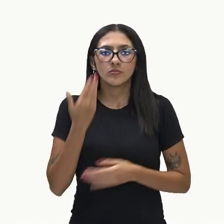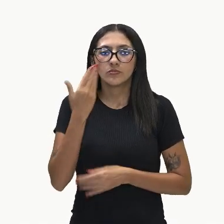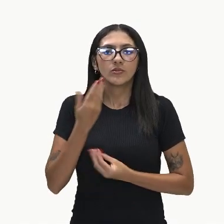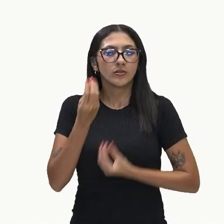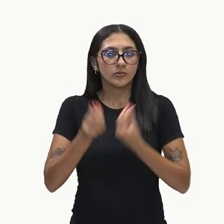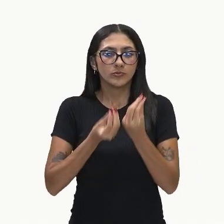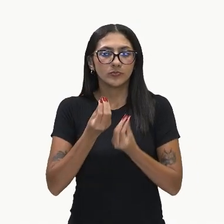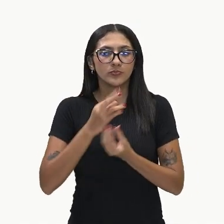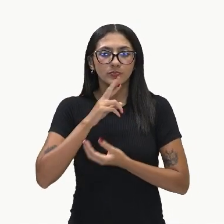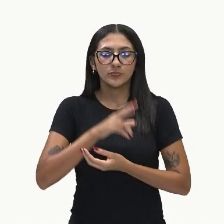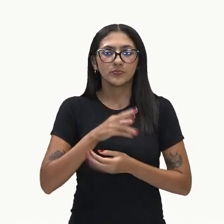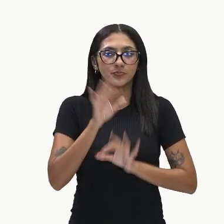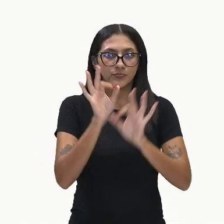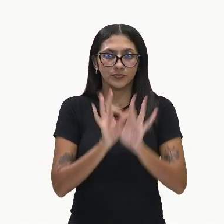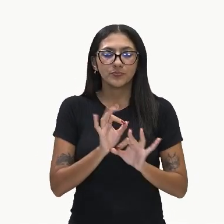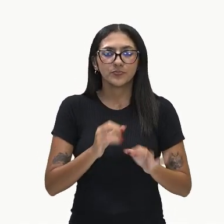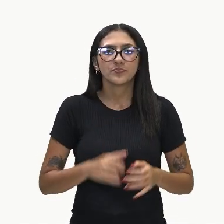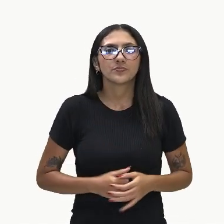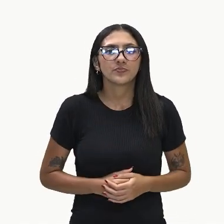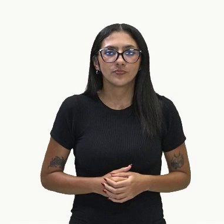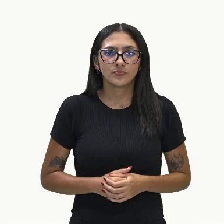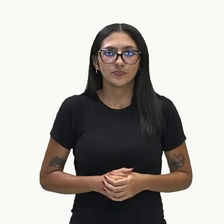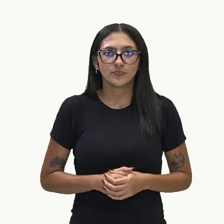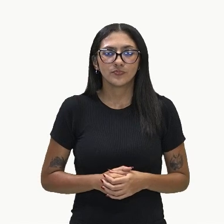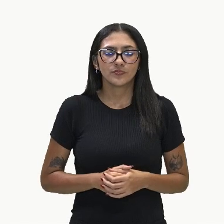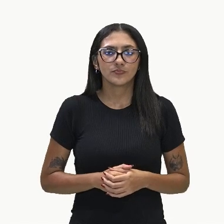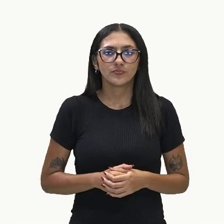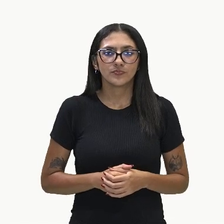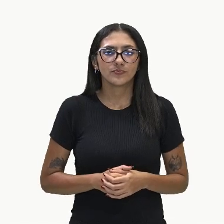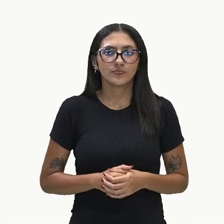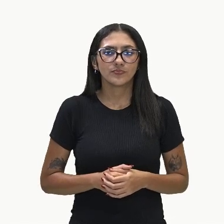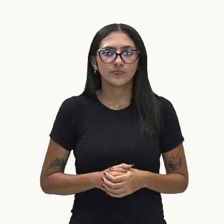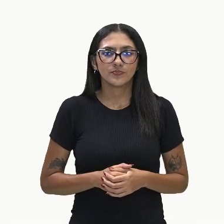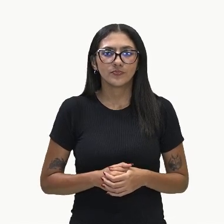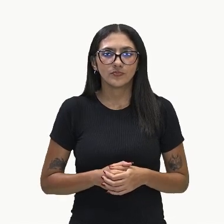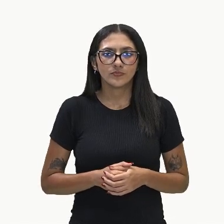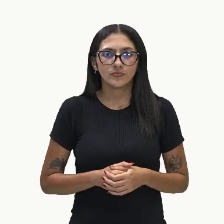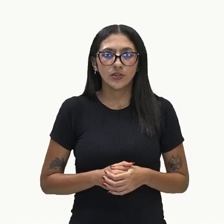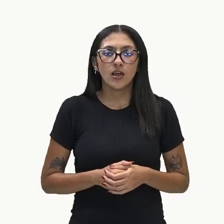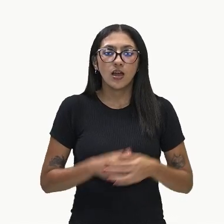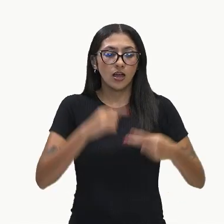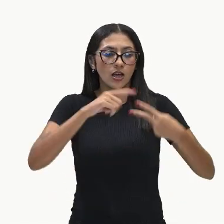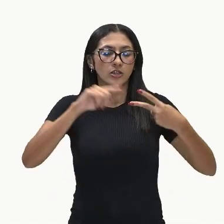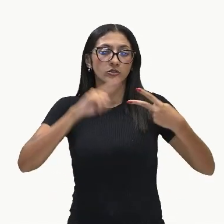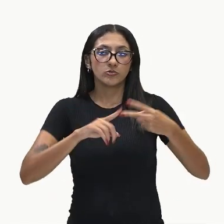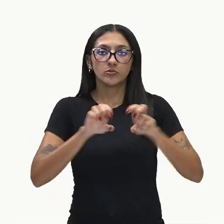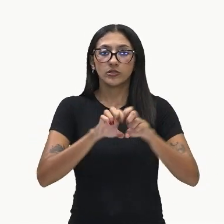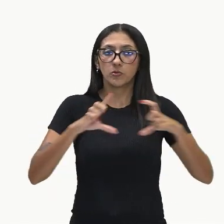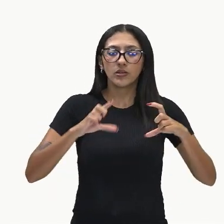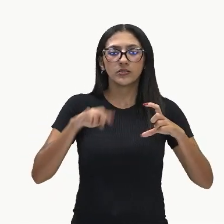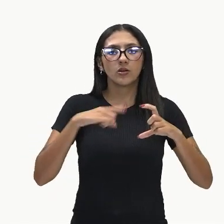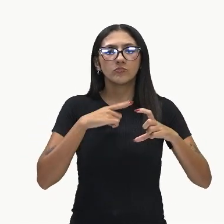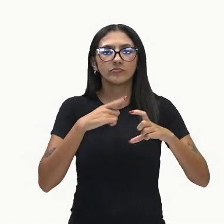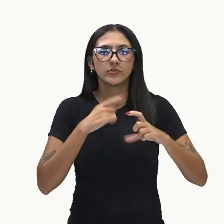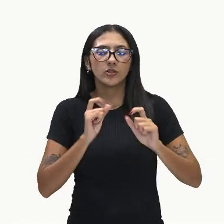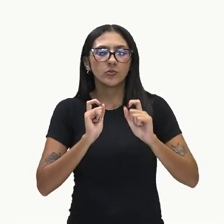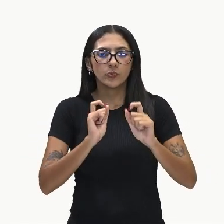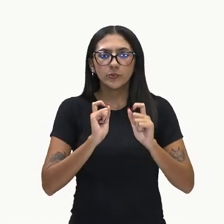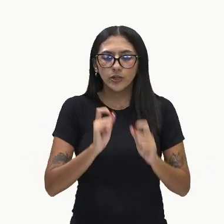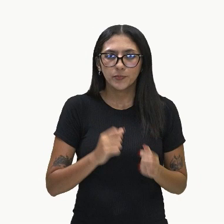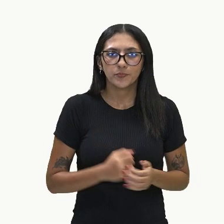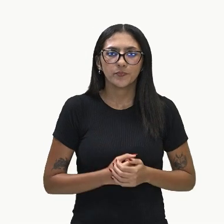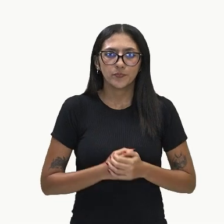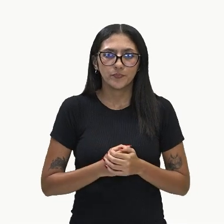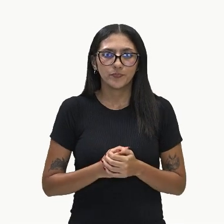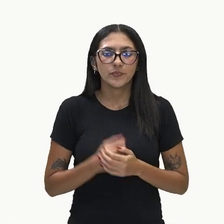no passo a passo. Primeiro passo. Como as duas equações apresentam termos opostos, ou seja, a gente tem